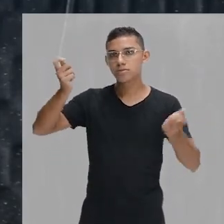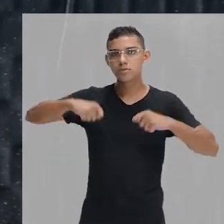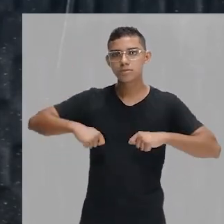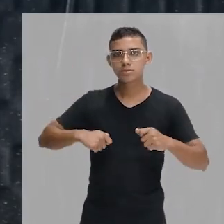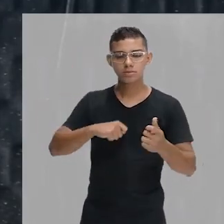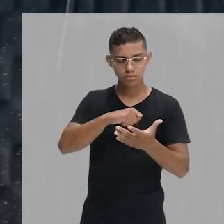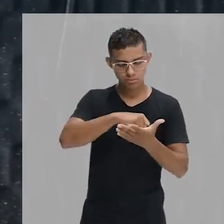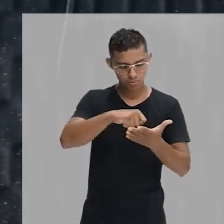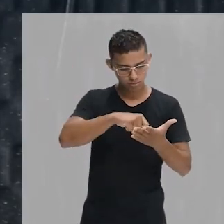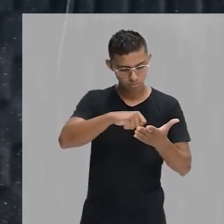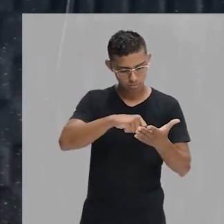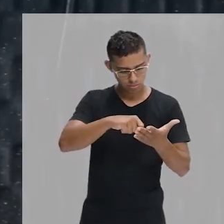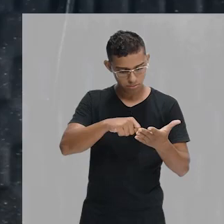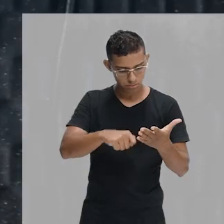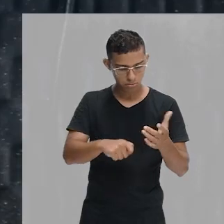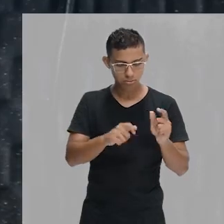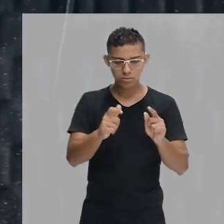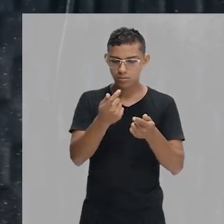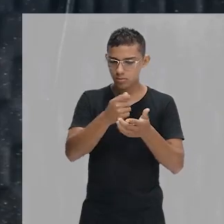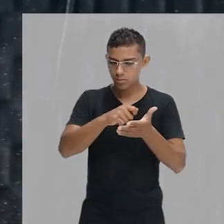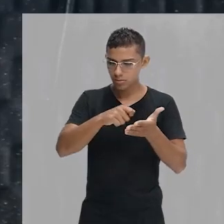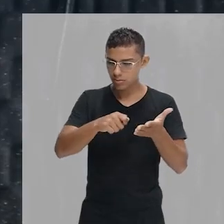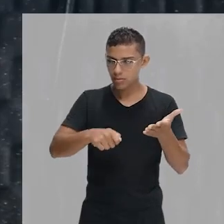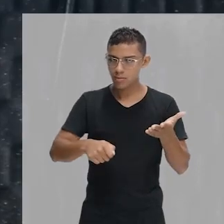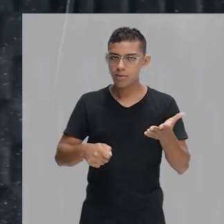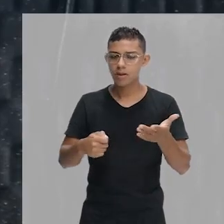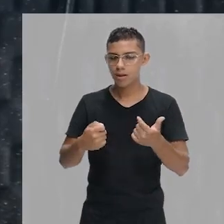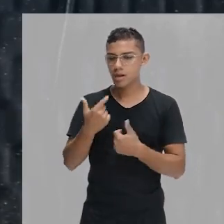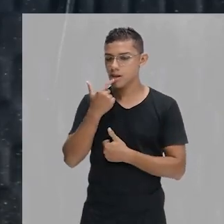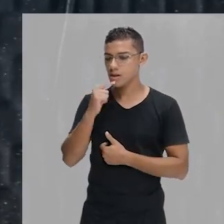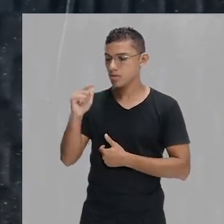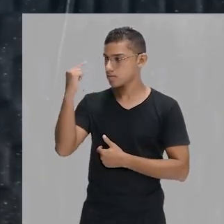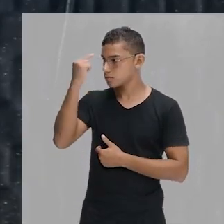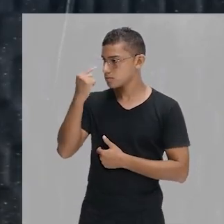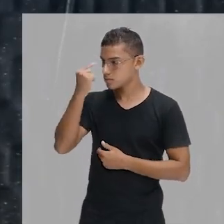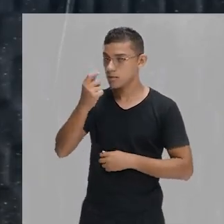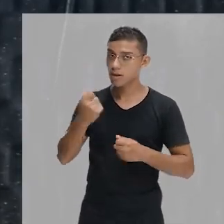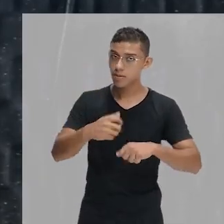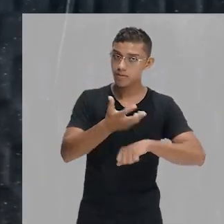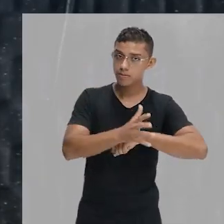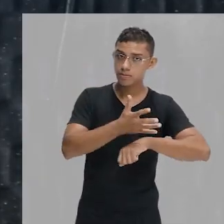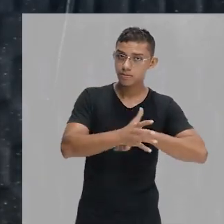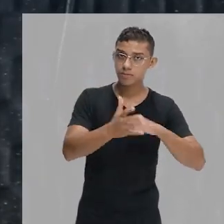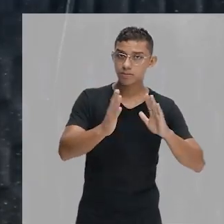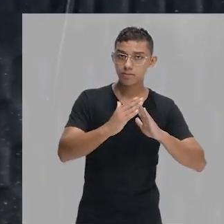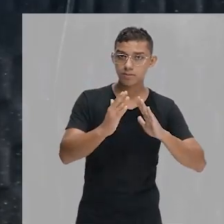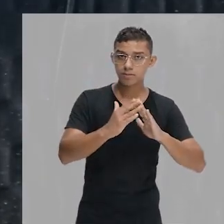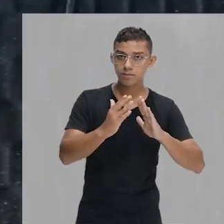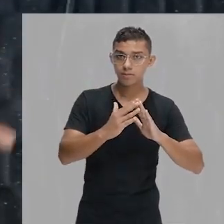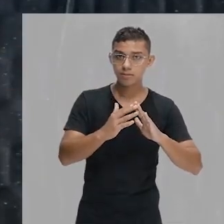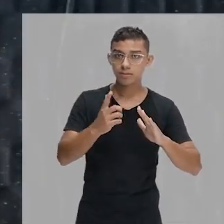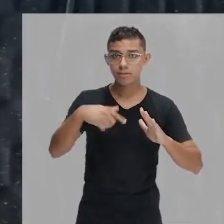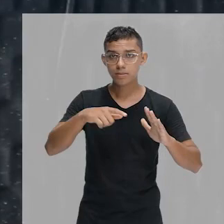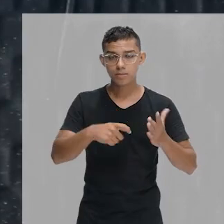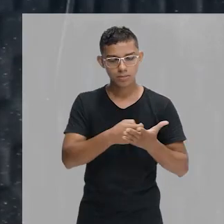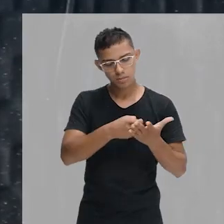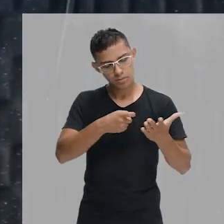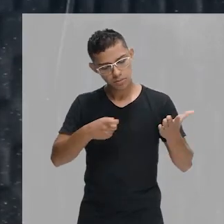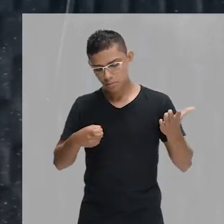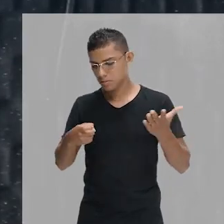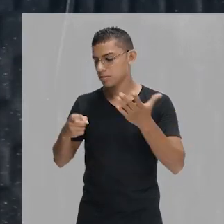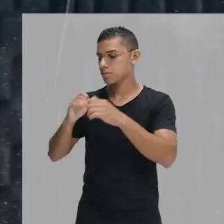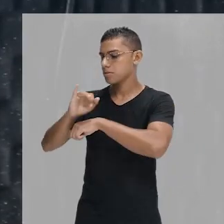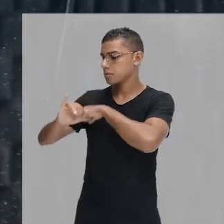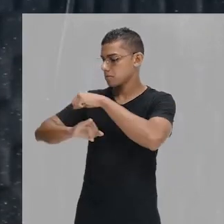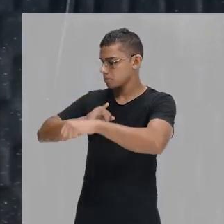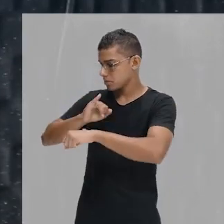a oralidade da língua, tá? Tem que treinar em casa, gente, não pode só na aula. Tem que ler, peguem textos na internet,